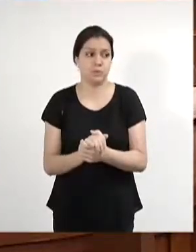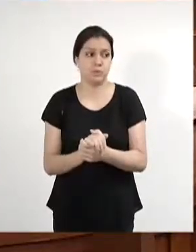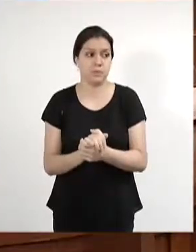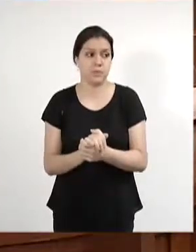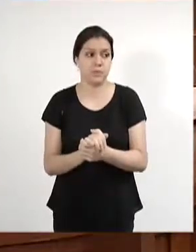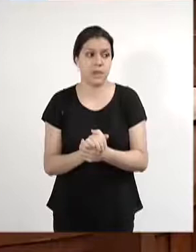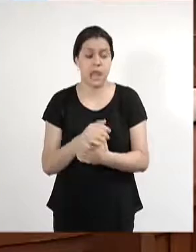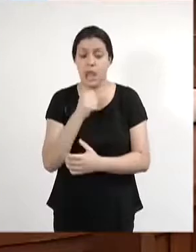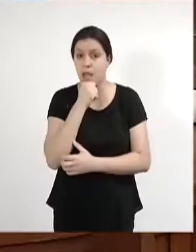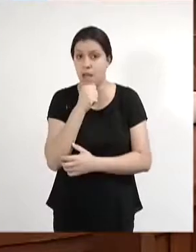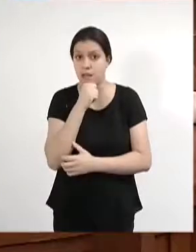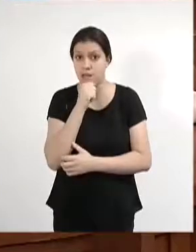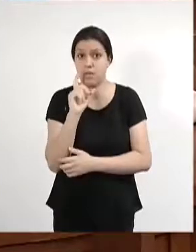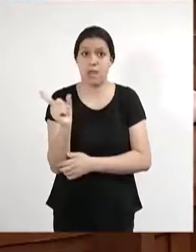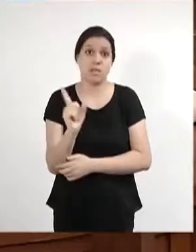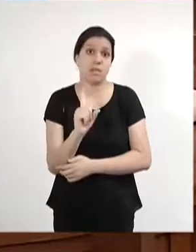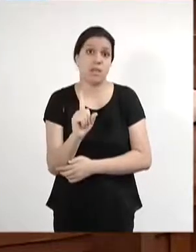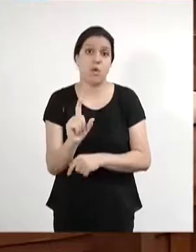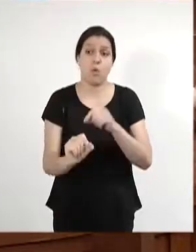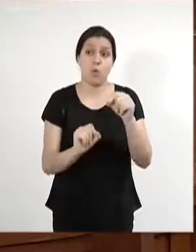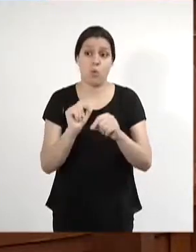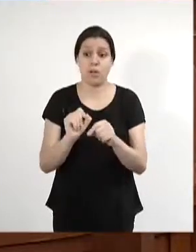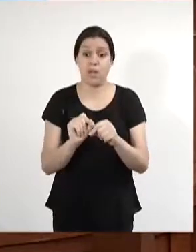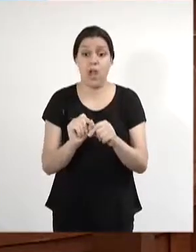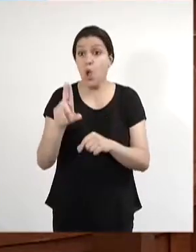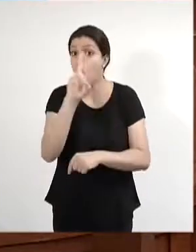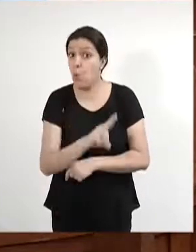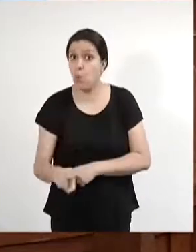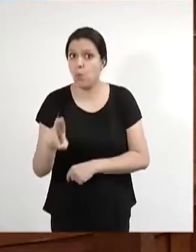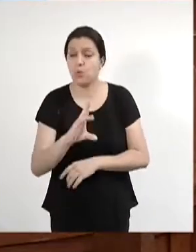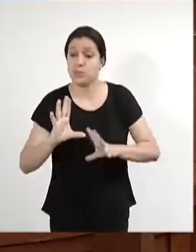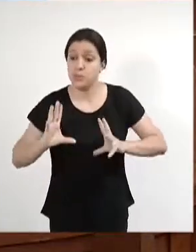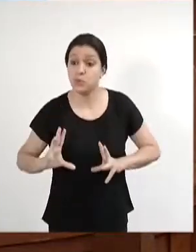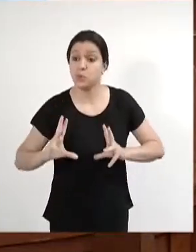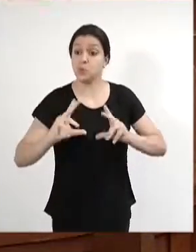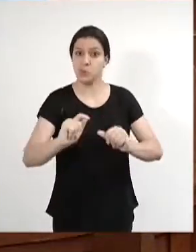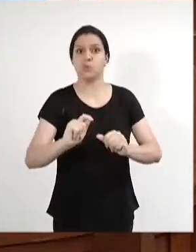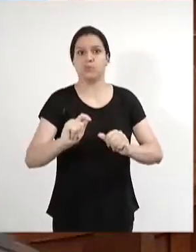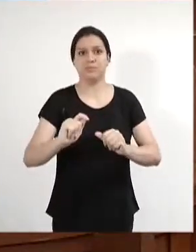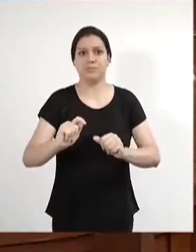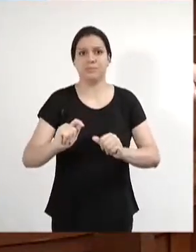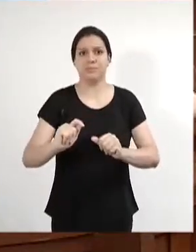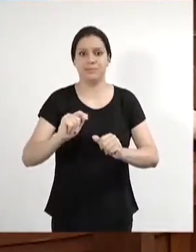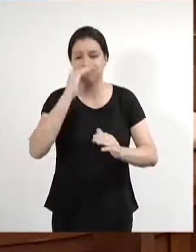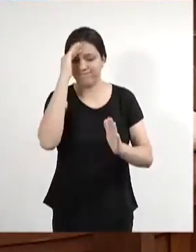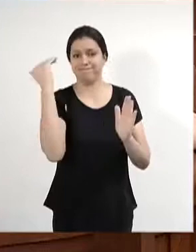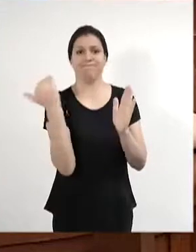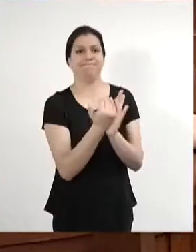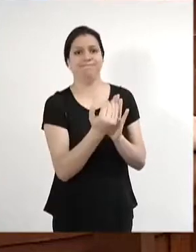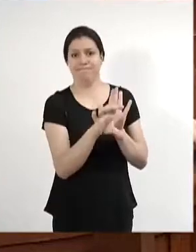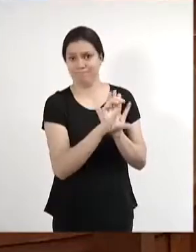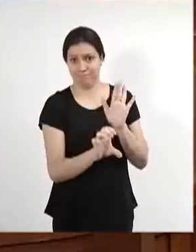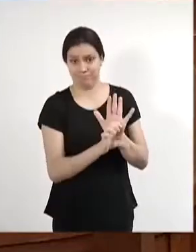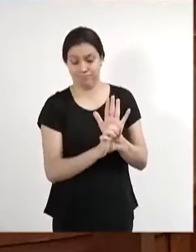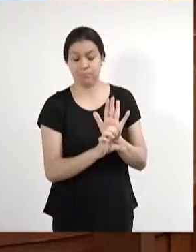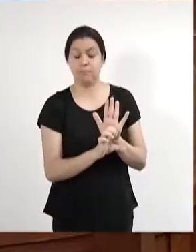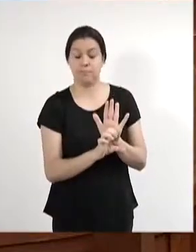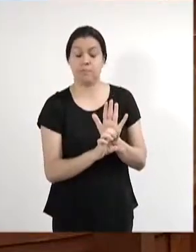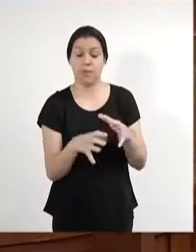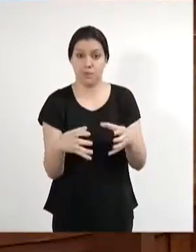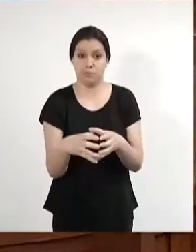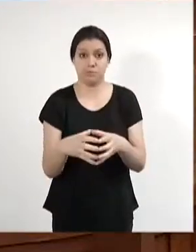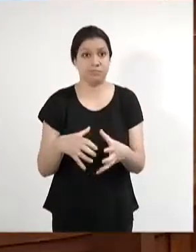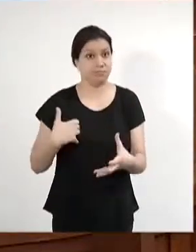colocado na prática e na vida da comunidade idosa. Discutimos ontem com a